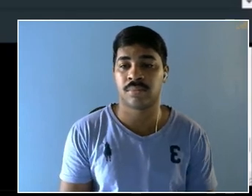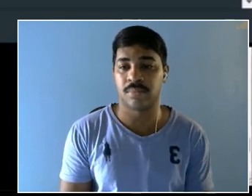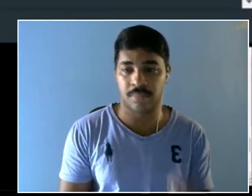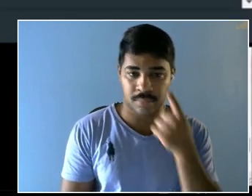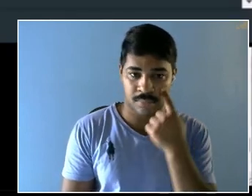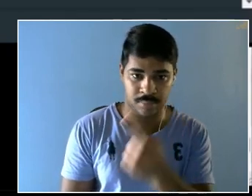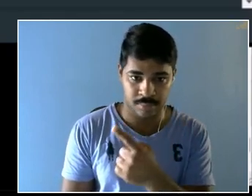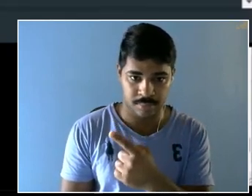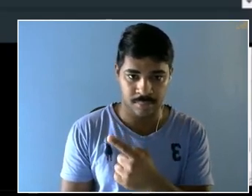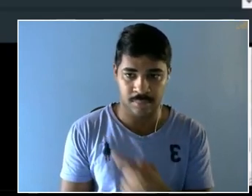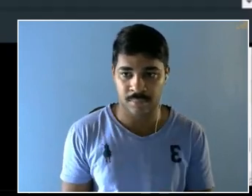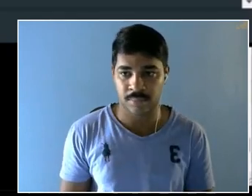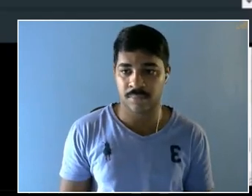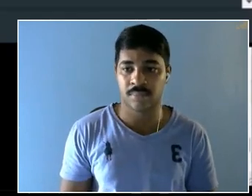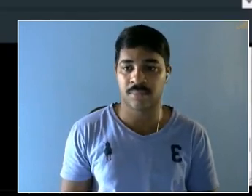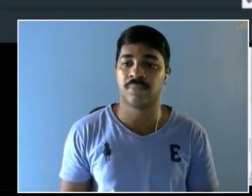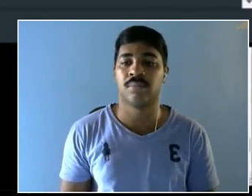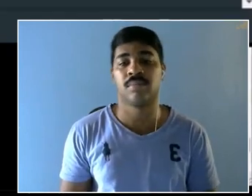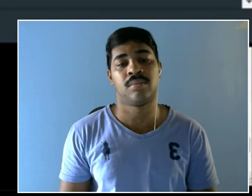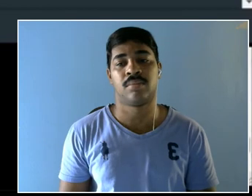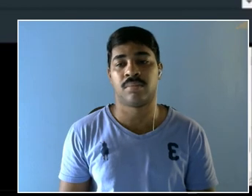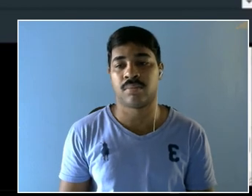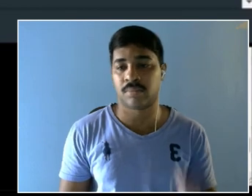senha. Daí eu escrevo